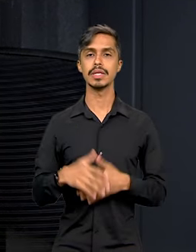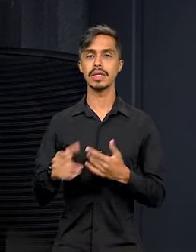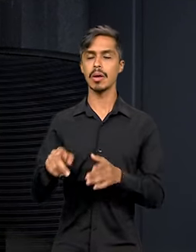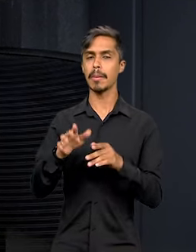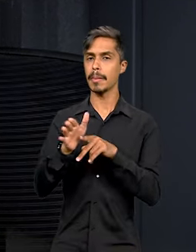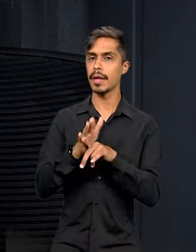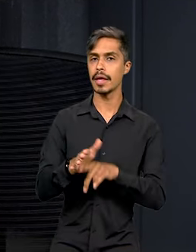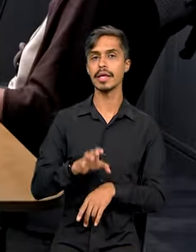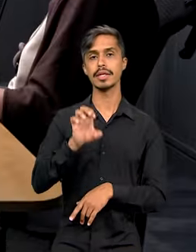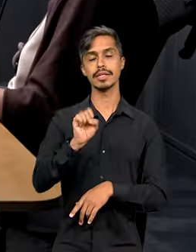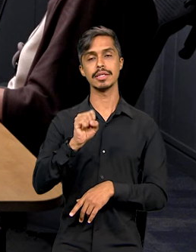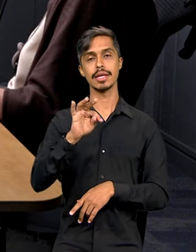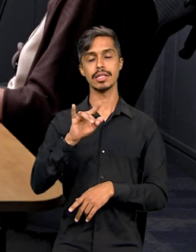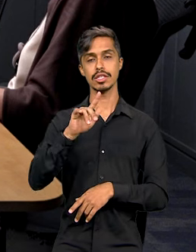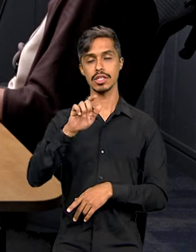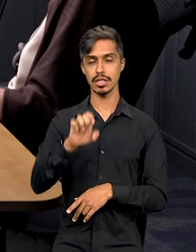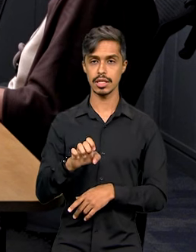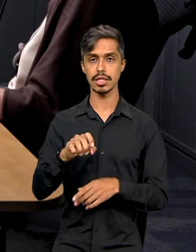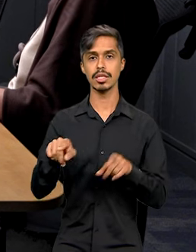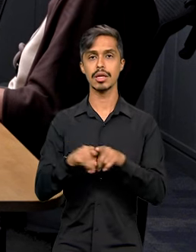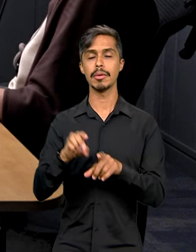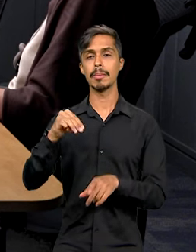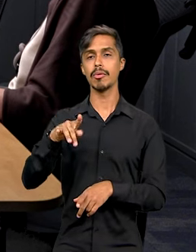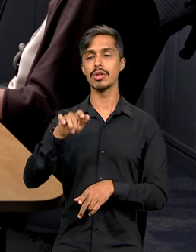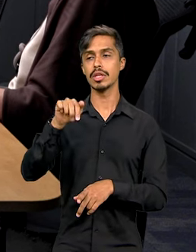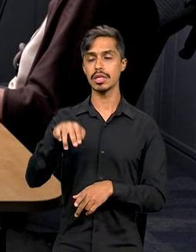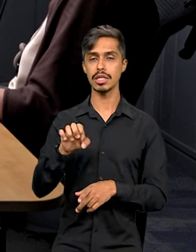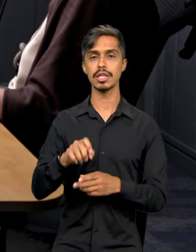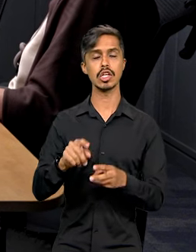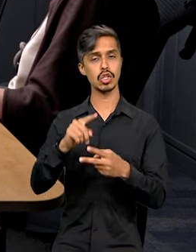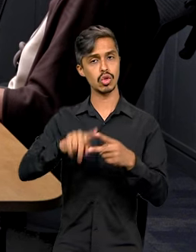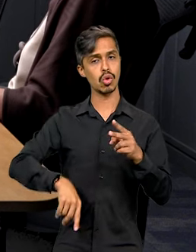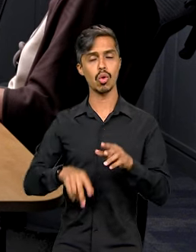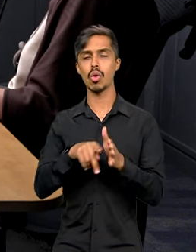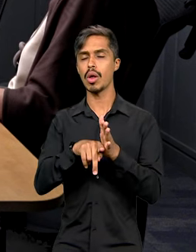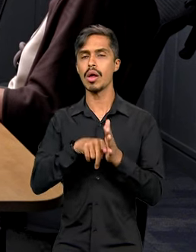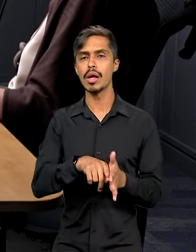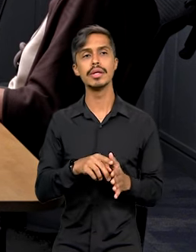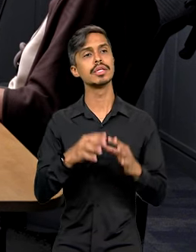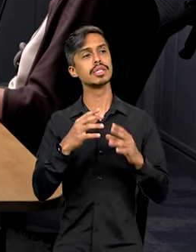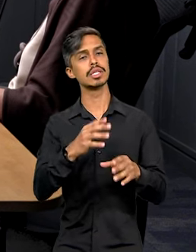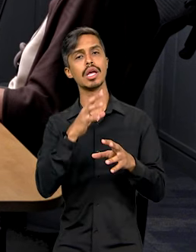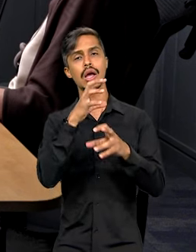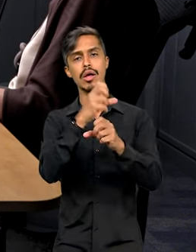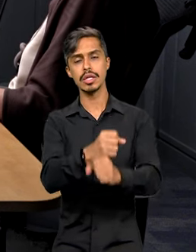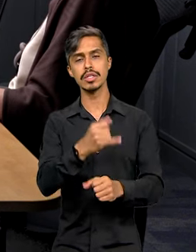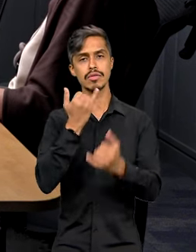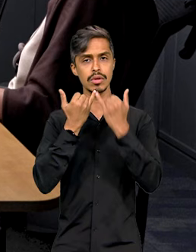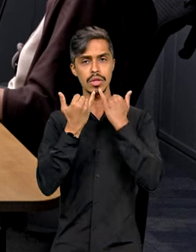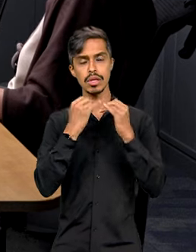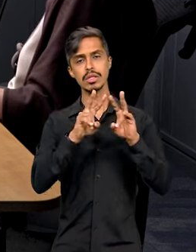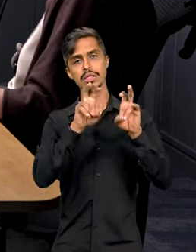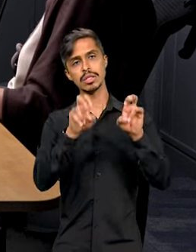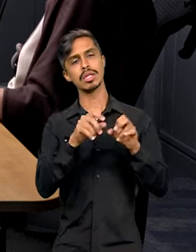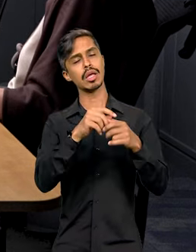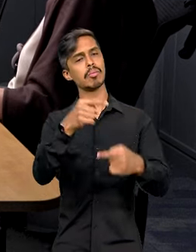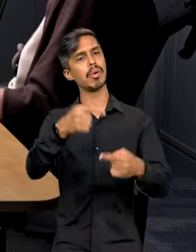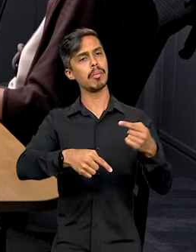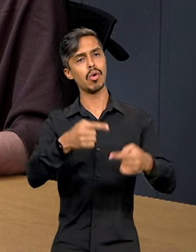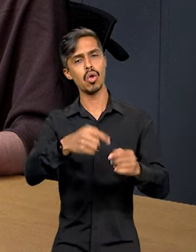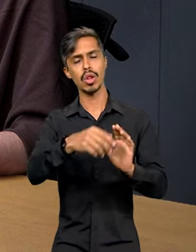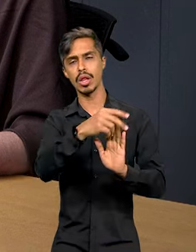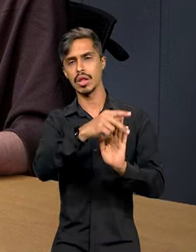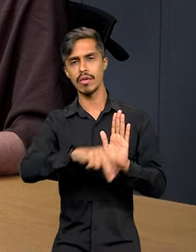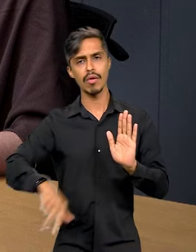uma pesquisa que se chama estad e Munique que levanta aí informações junto aos gestores estaduais e municipais sobre as diferentes